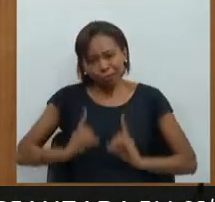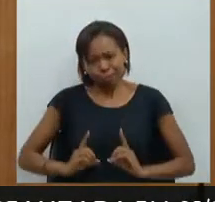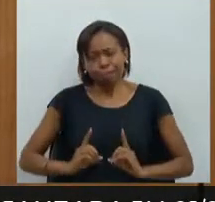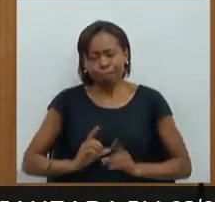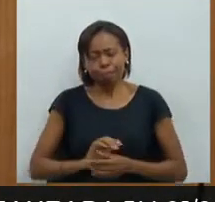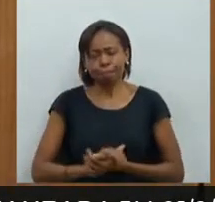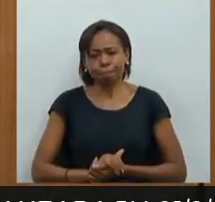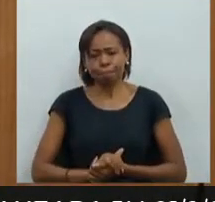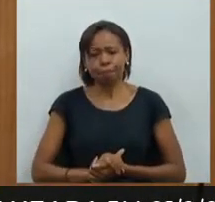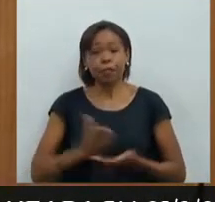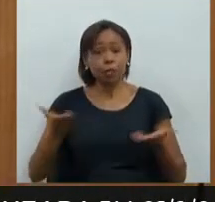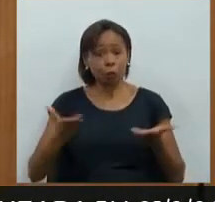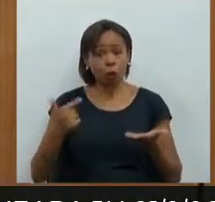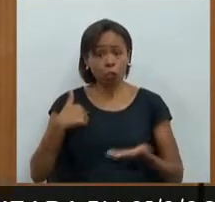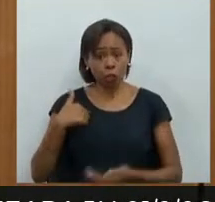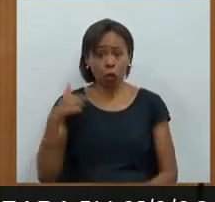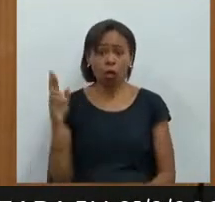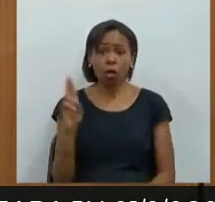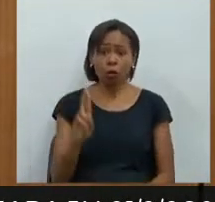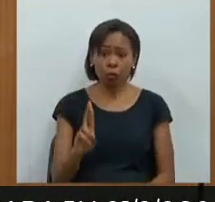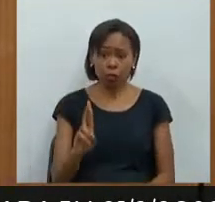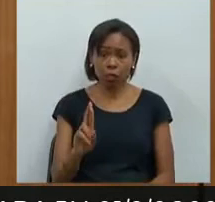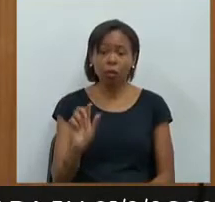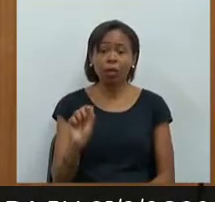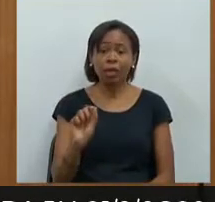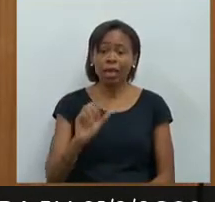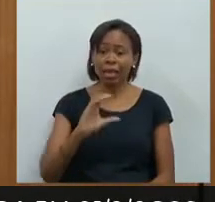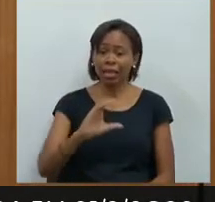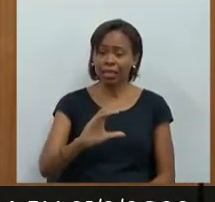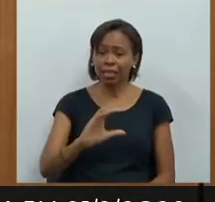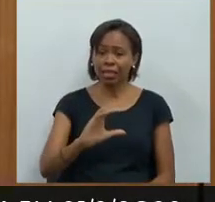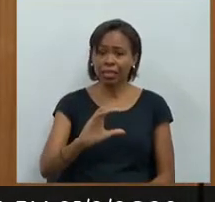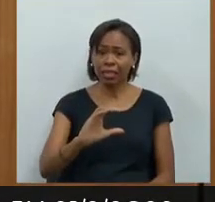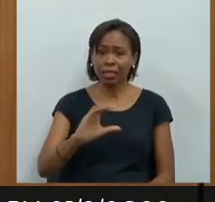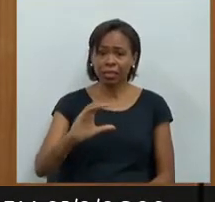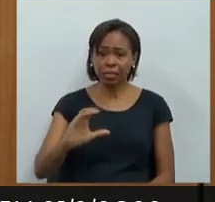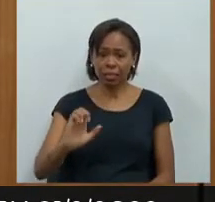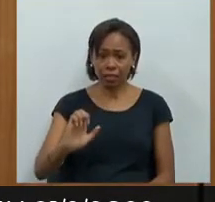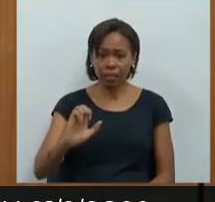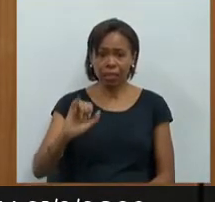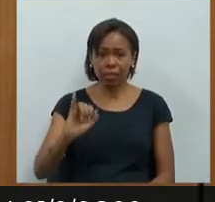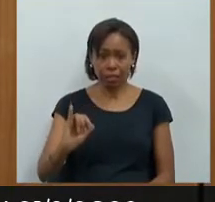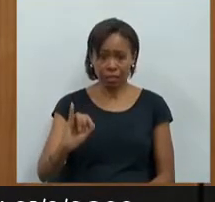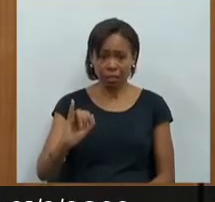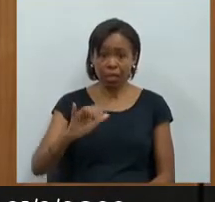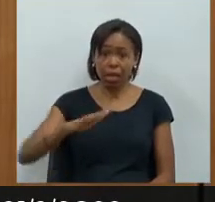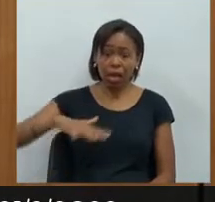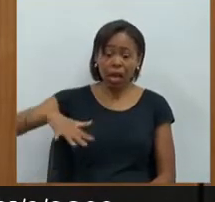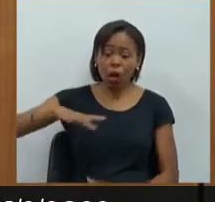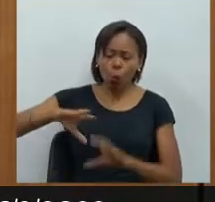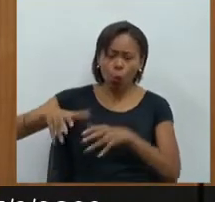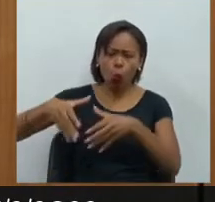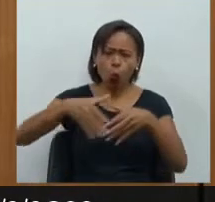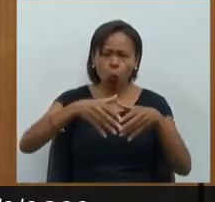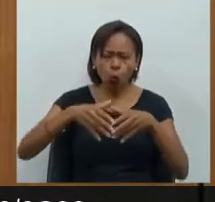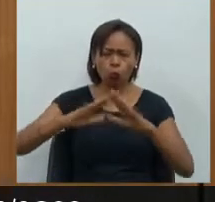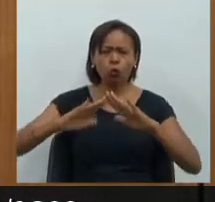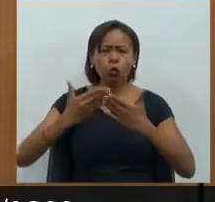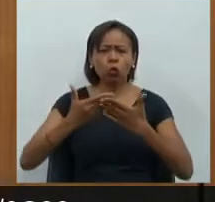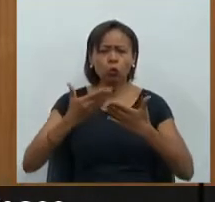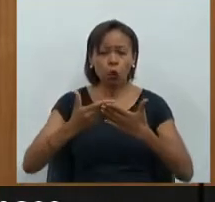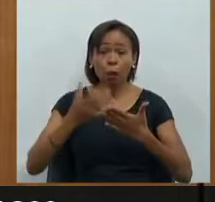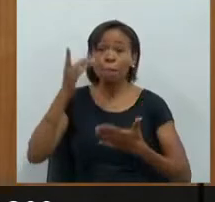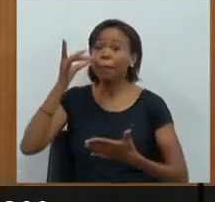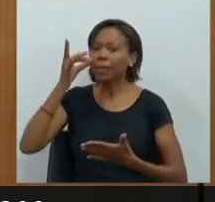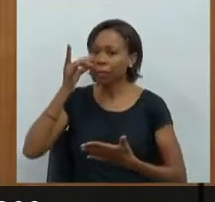Então, hoje, aqui, estou representando o CNI, que é uma rede de escolas, de cursos profissionalizantes, presenciais